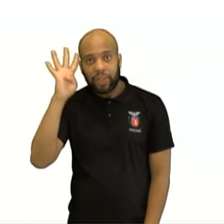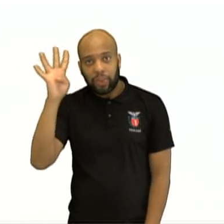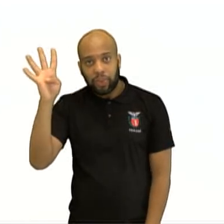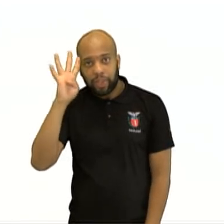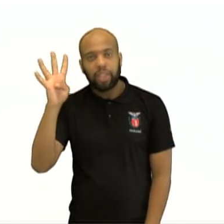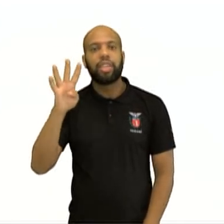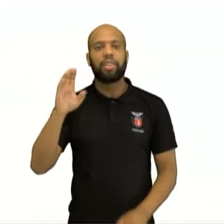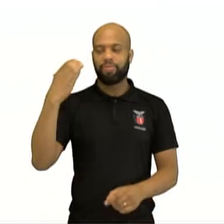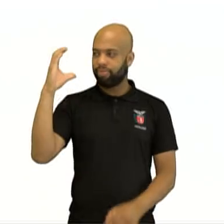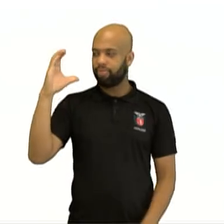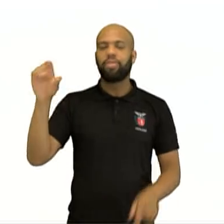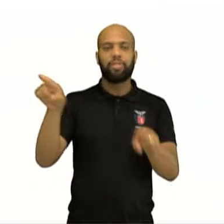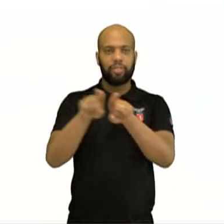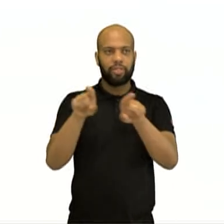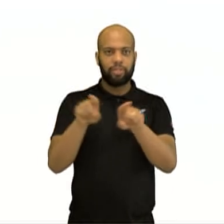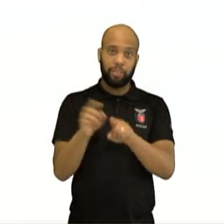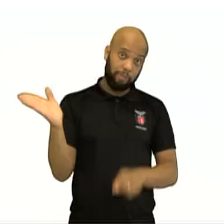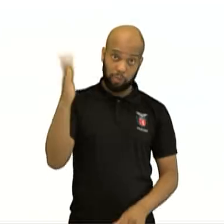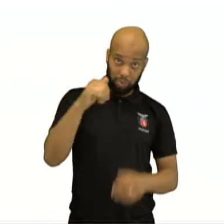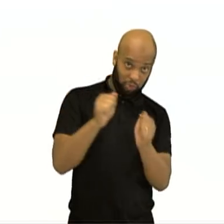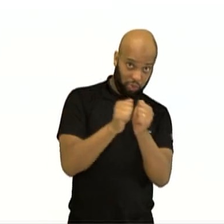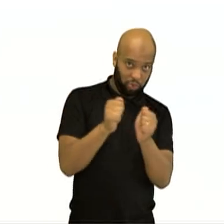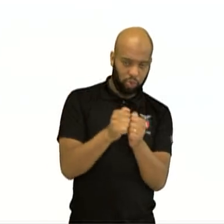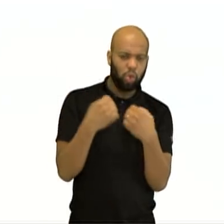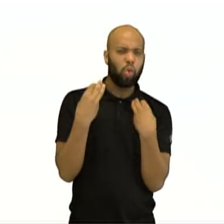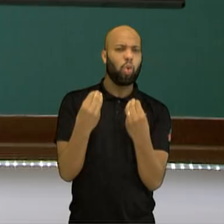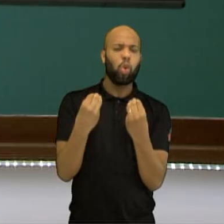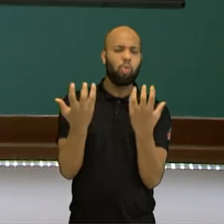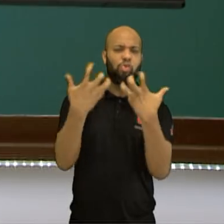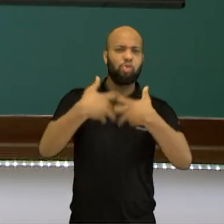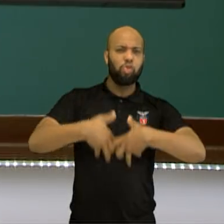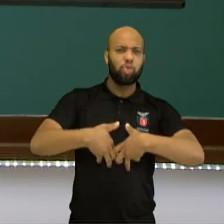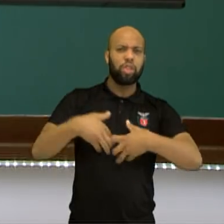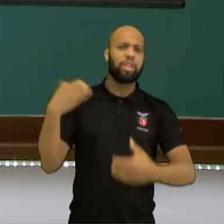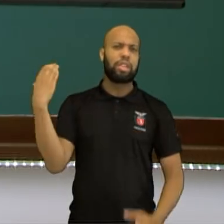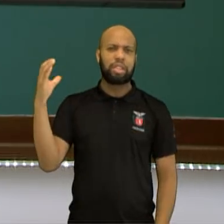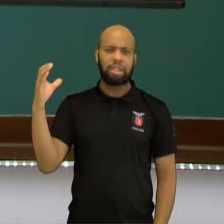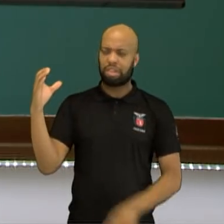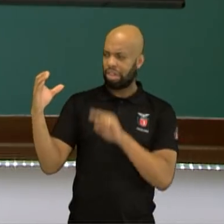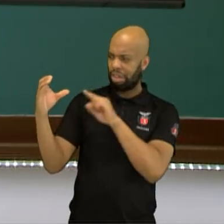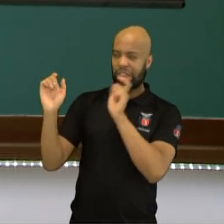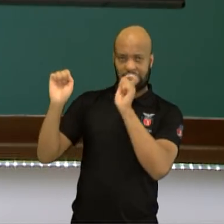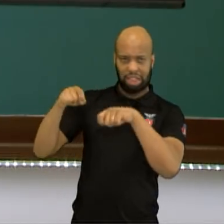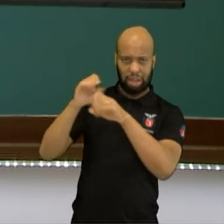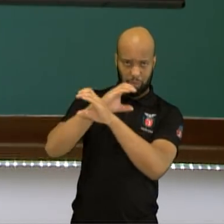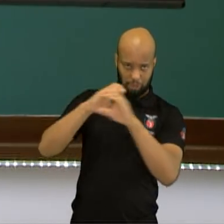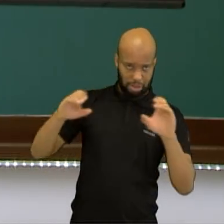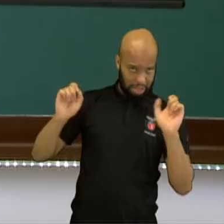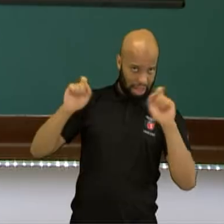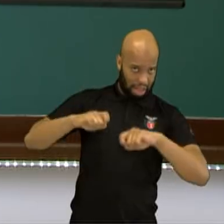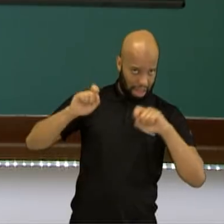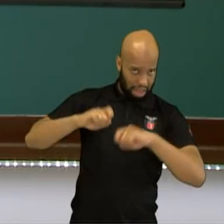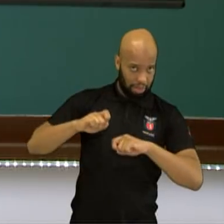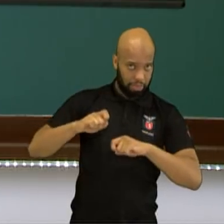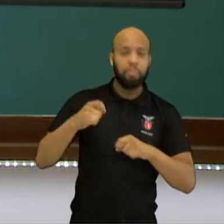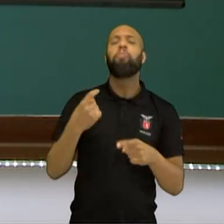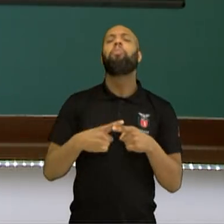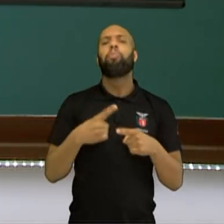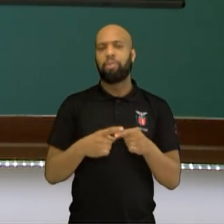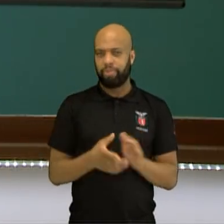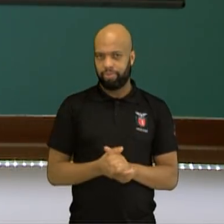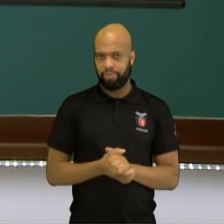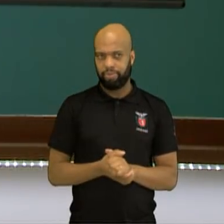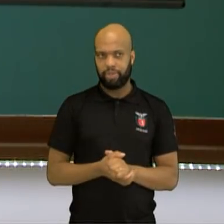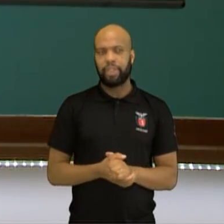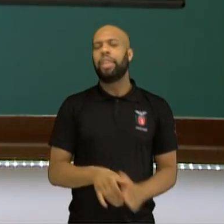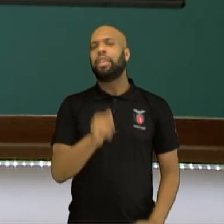científicas. Vamos lá? Como funciona a ciência? A ciência é confiável? Por quê? Provavelmente você já se